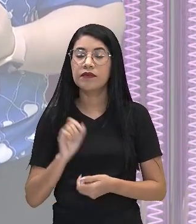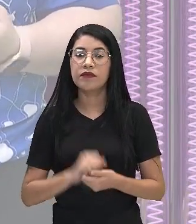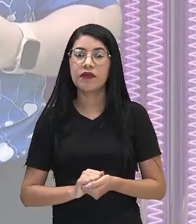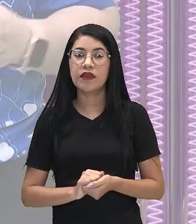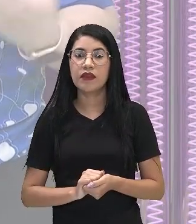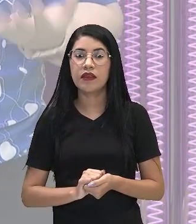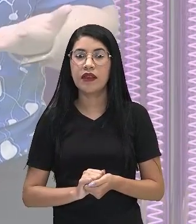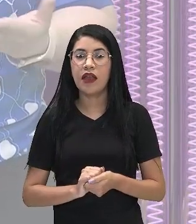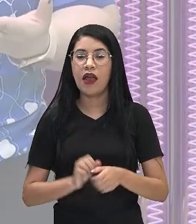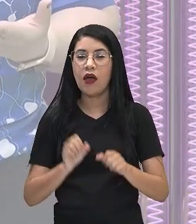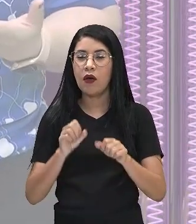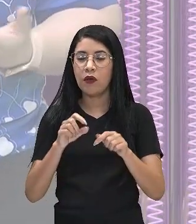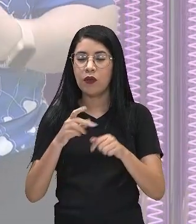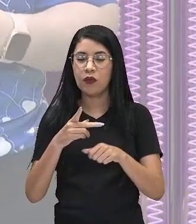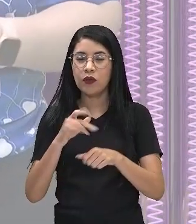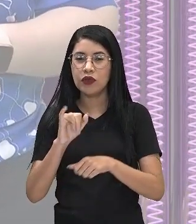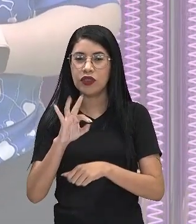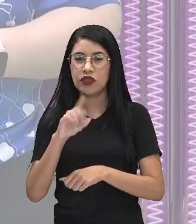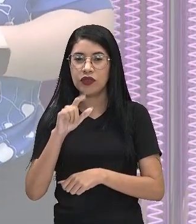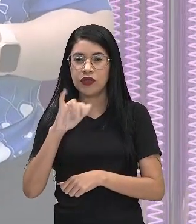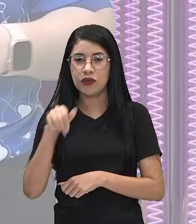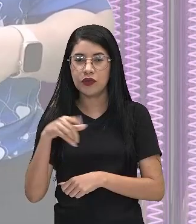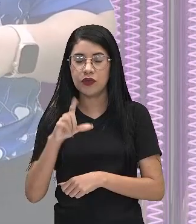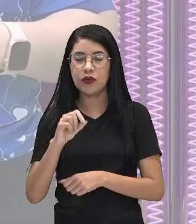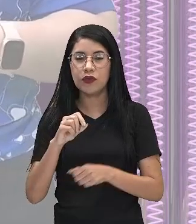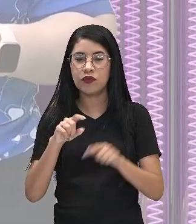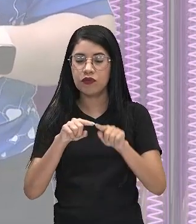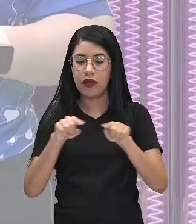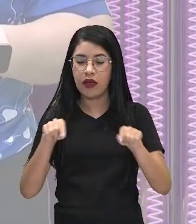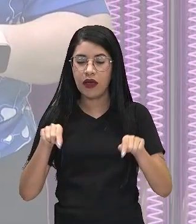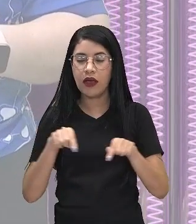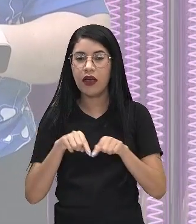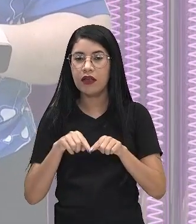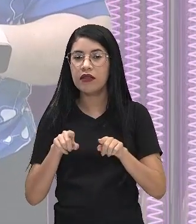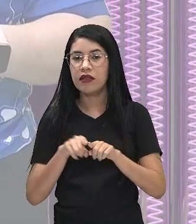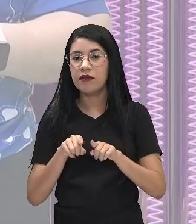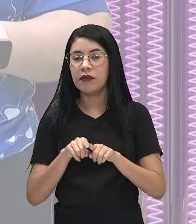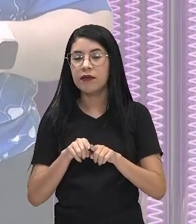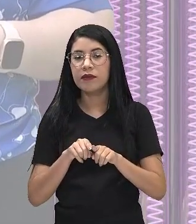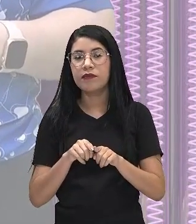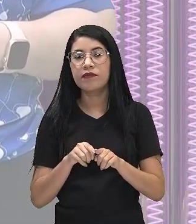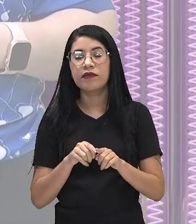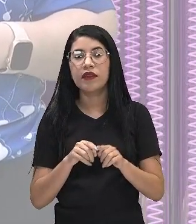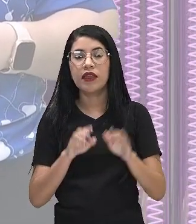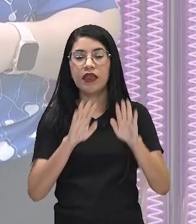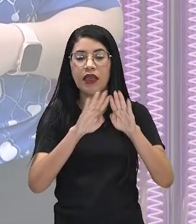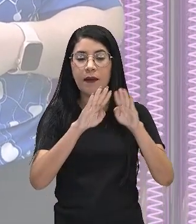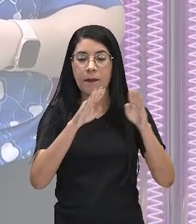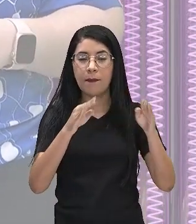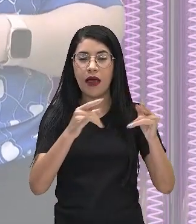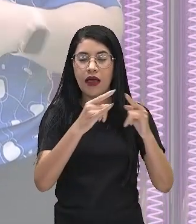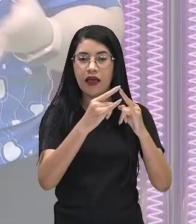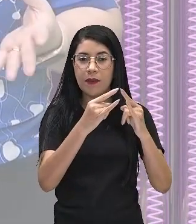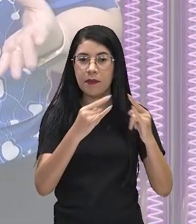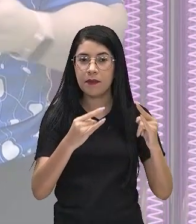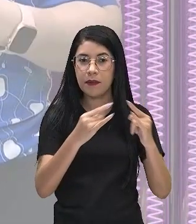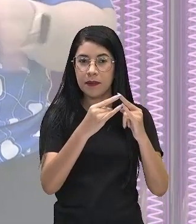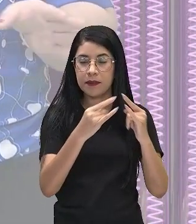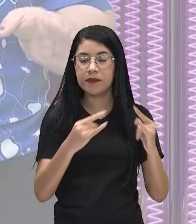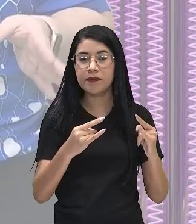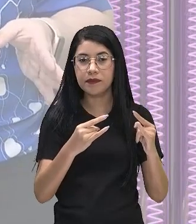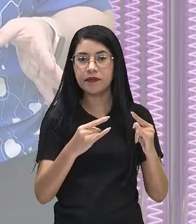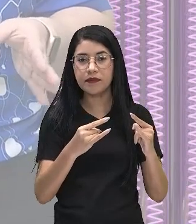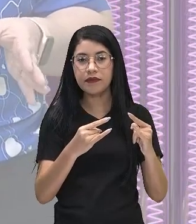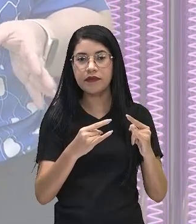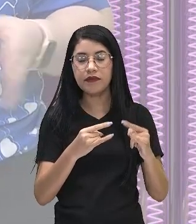tijolo, né? O tijolo é um tipo de prisma também. E ali, naquela imagem ali acima, nós temos uma barraca, né,